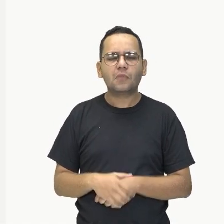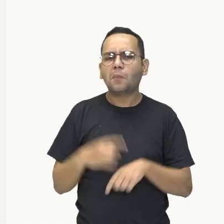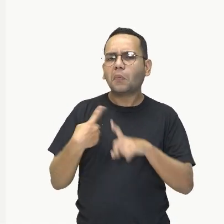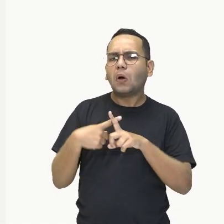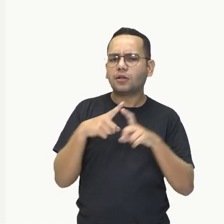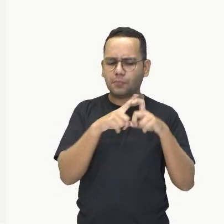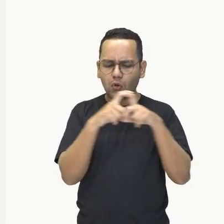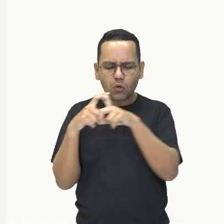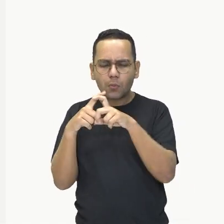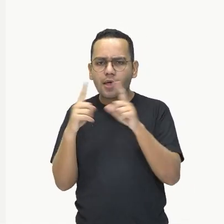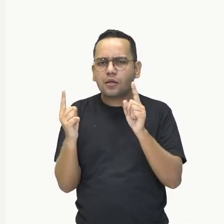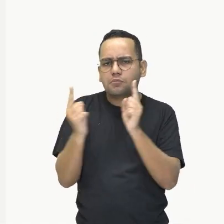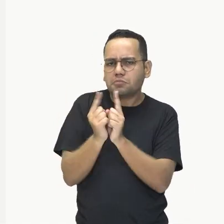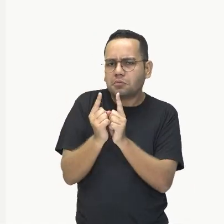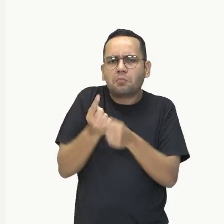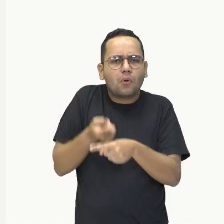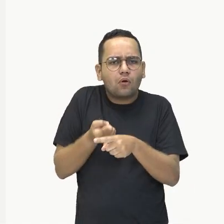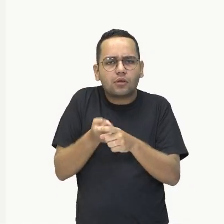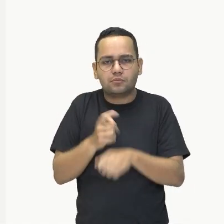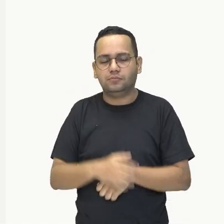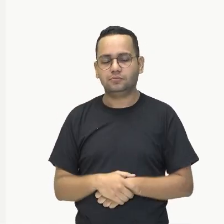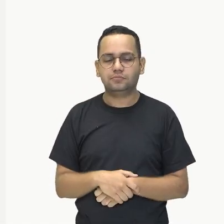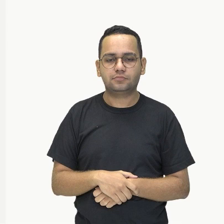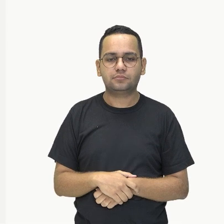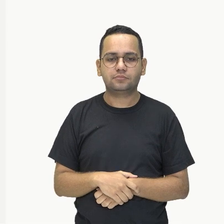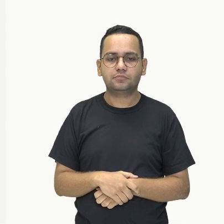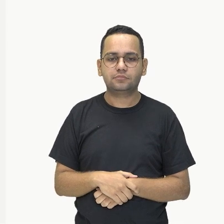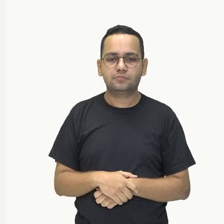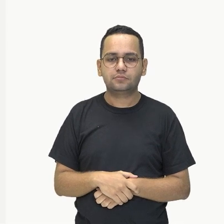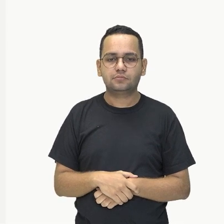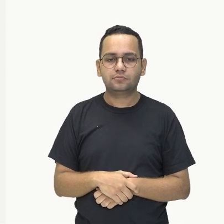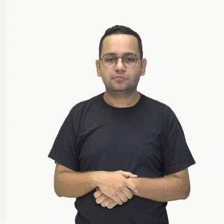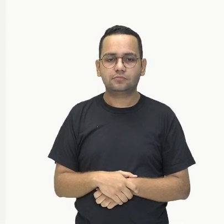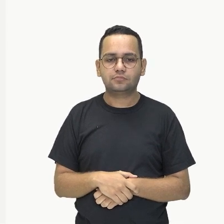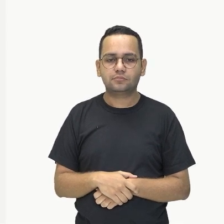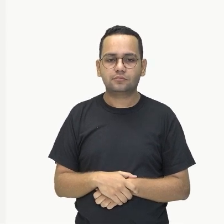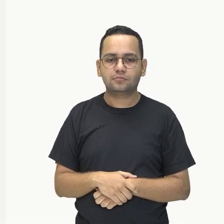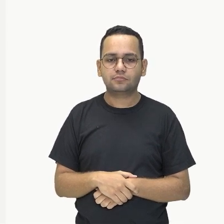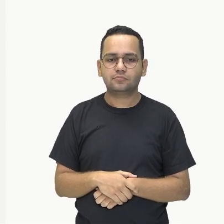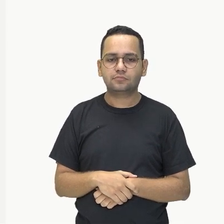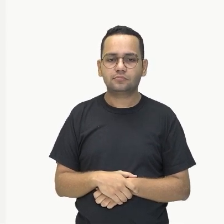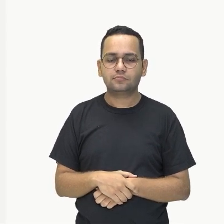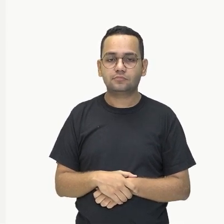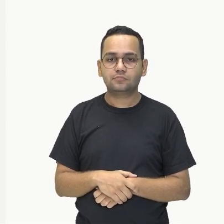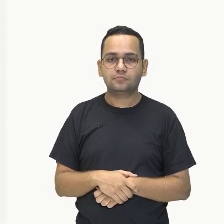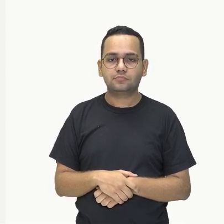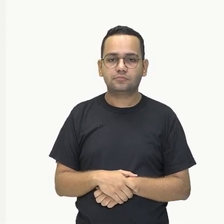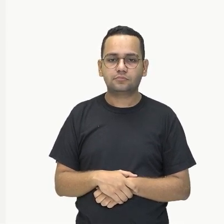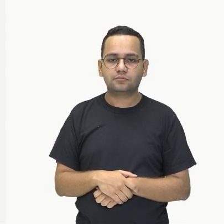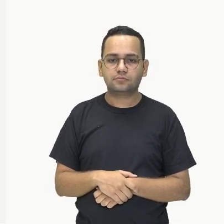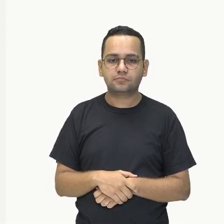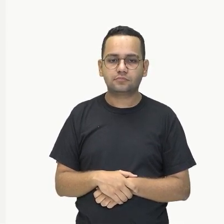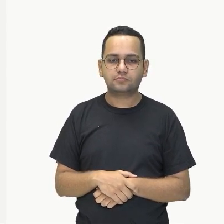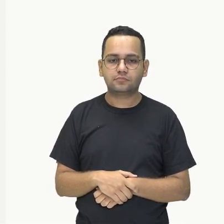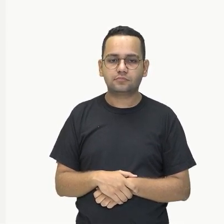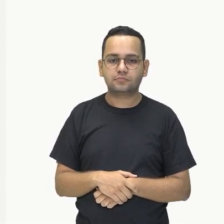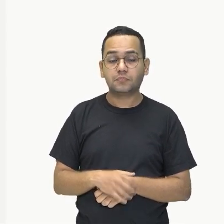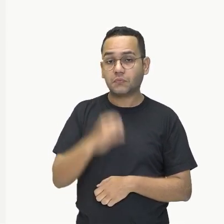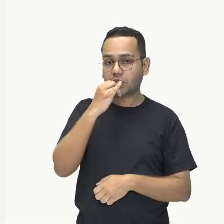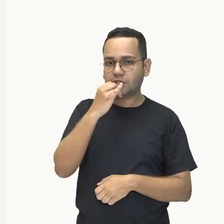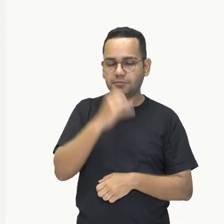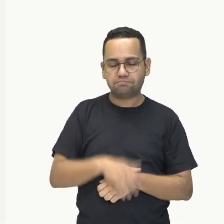professor, polinômio reduzido? Porque quando você consegue somar os polinômios, por exemplo, se fosse